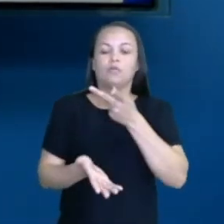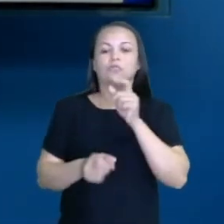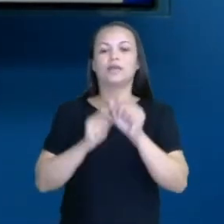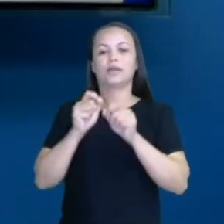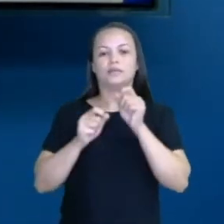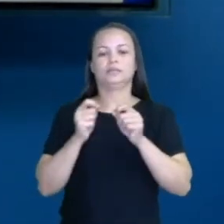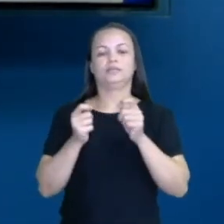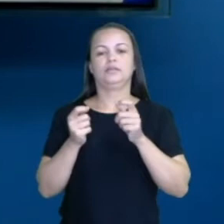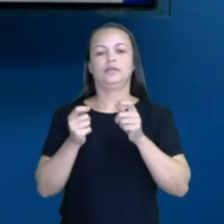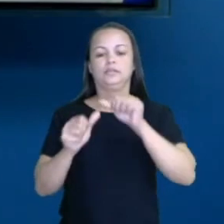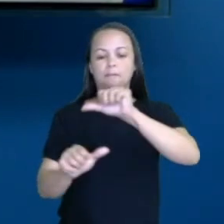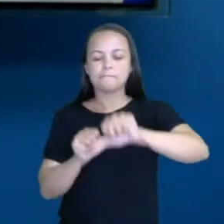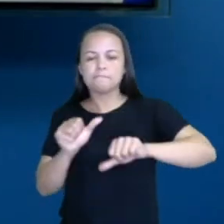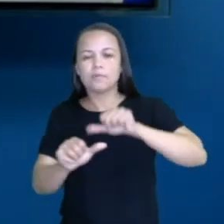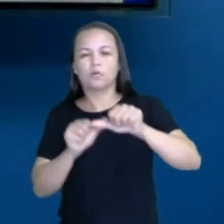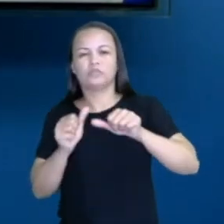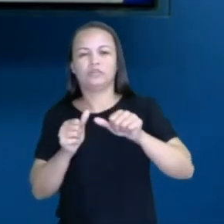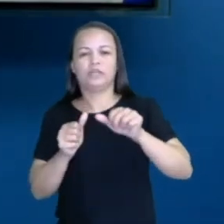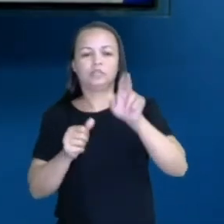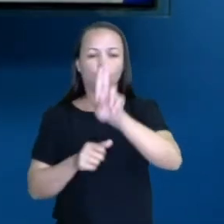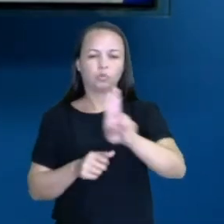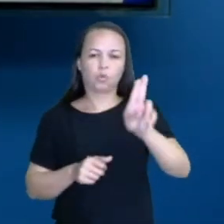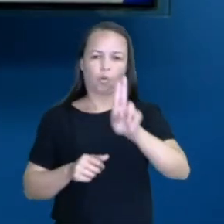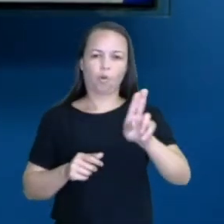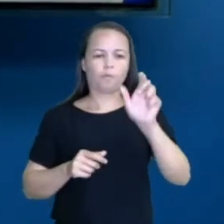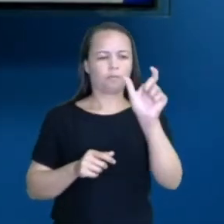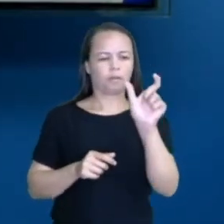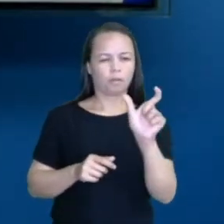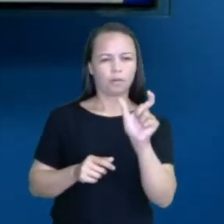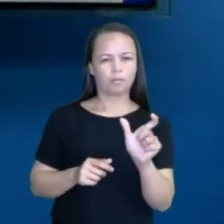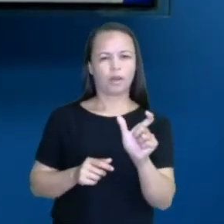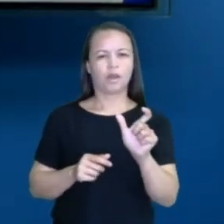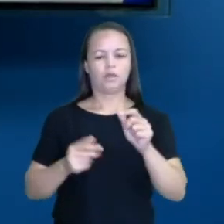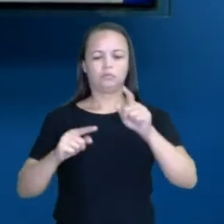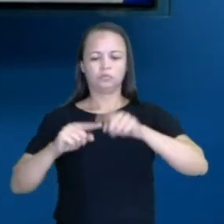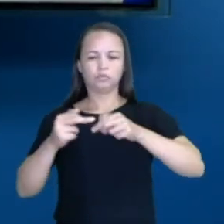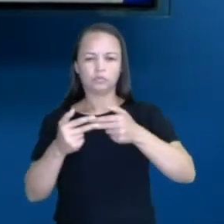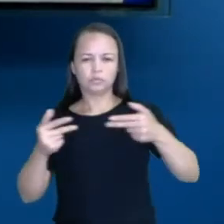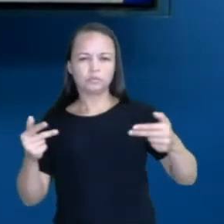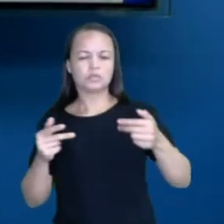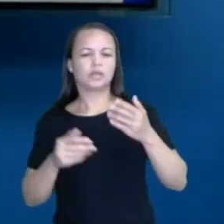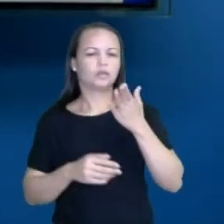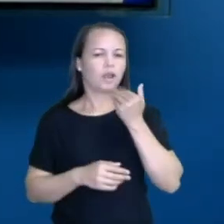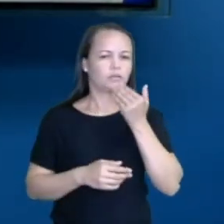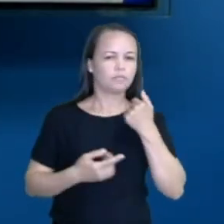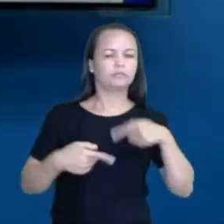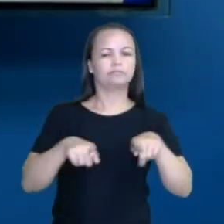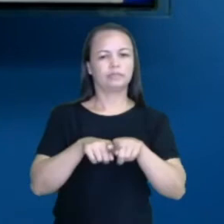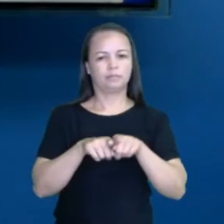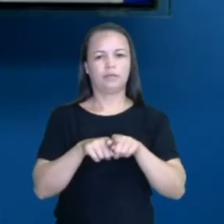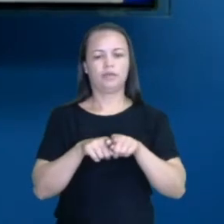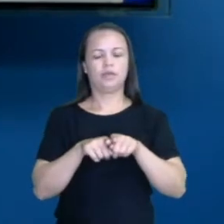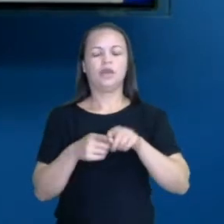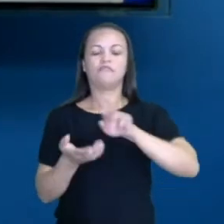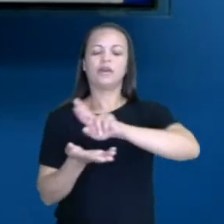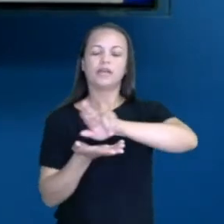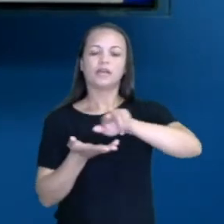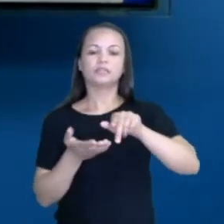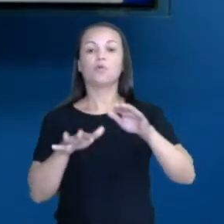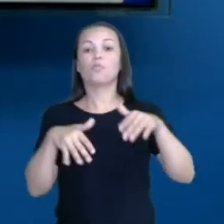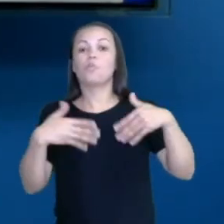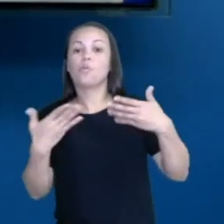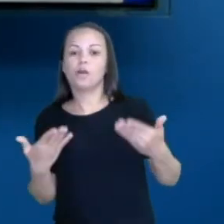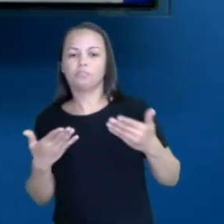essa modificação no nome das palavras, no nome dos objetos, dos alimentos, é um exemplo de qual tipo de